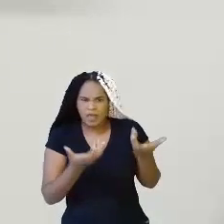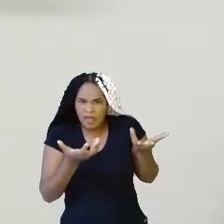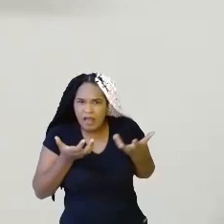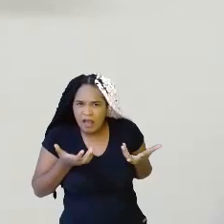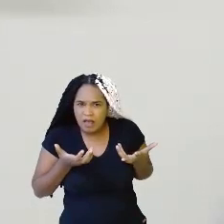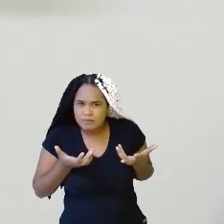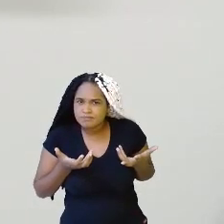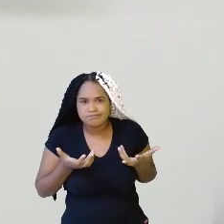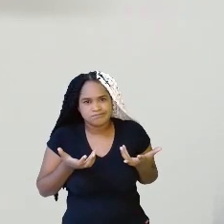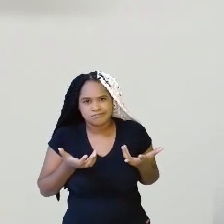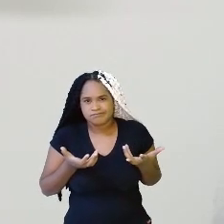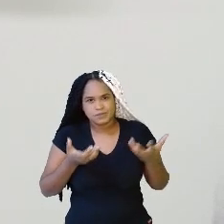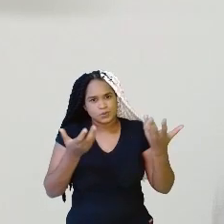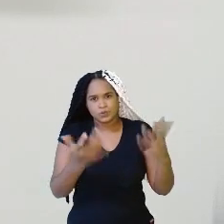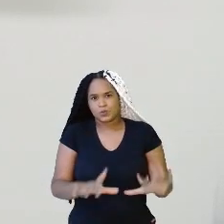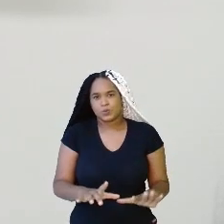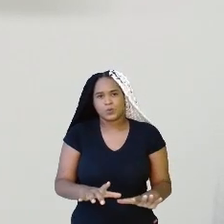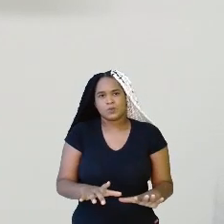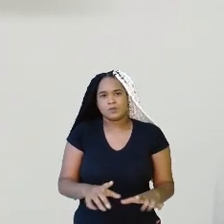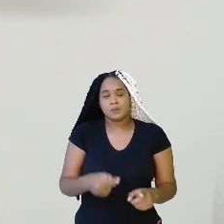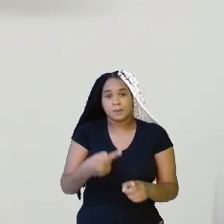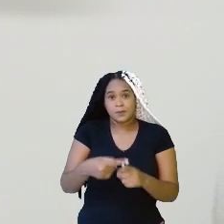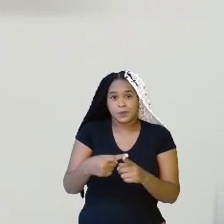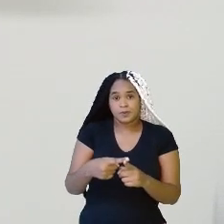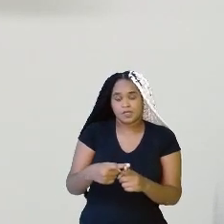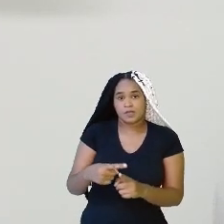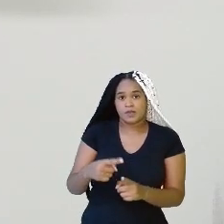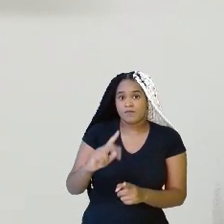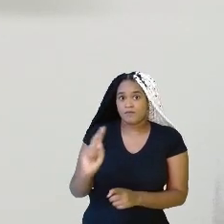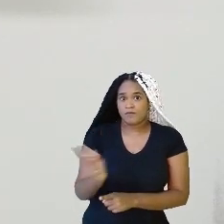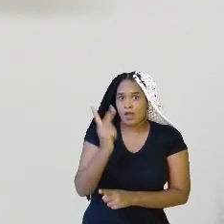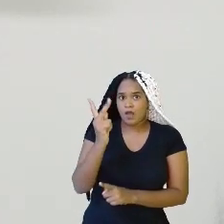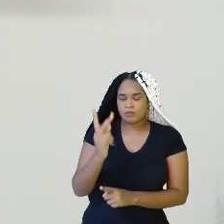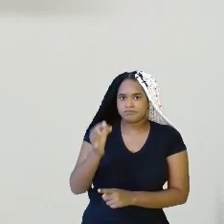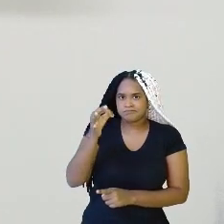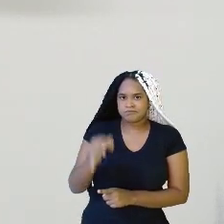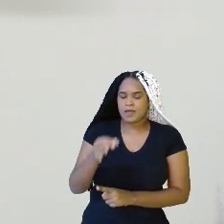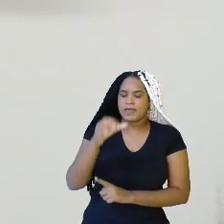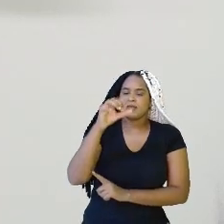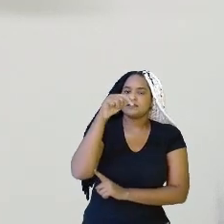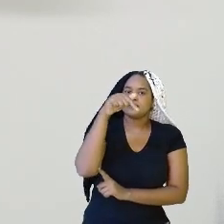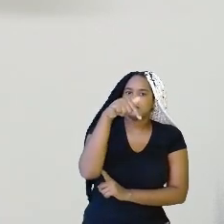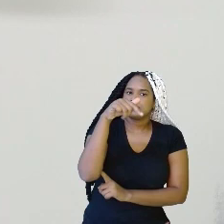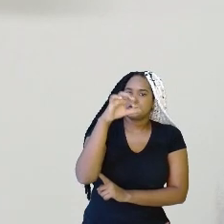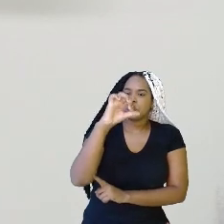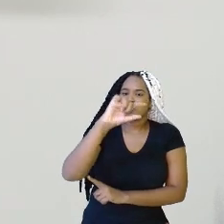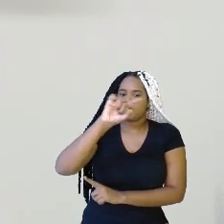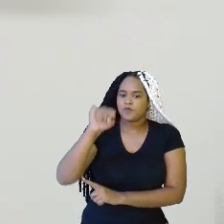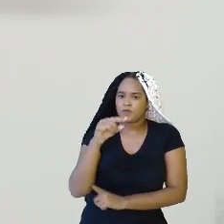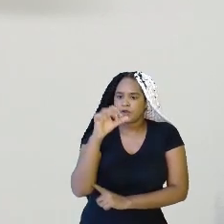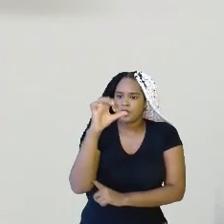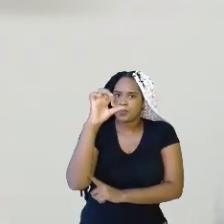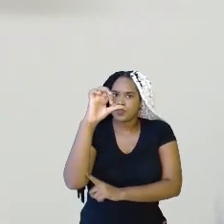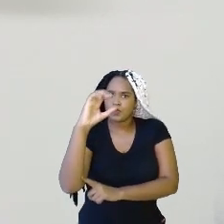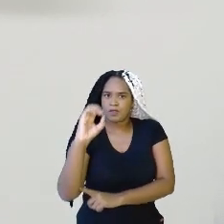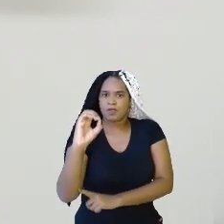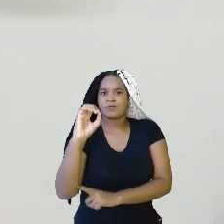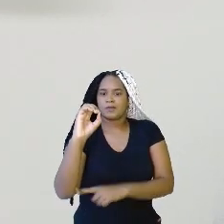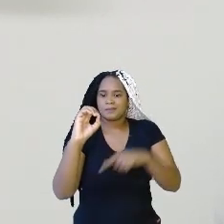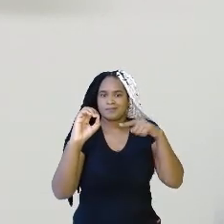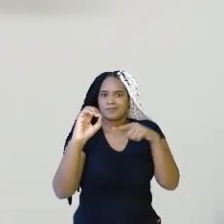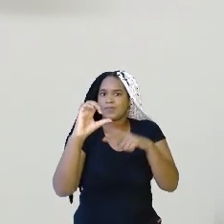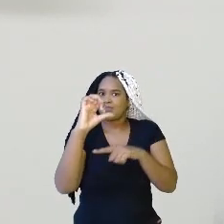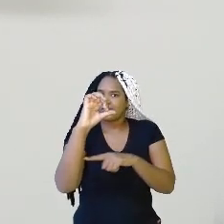querer? Não, né? Se ela bota R$ 79,90, ela vai querer receber os centavos